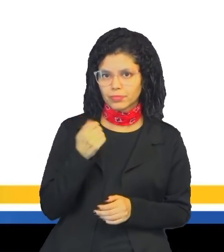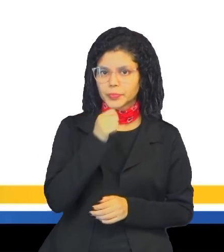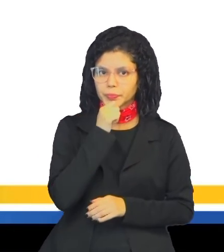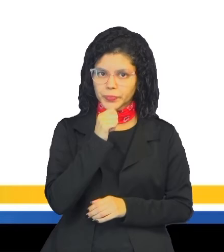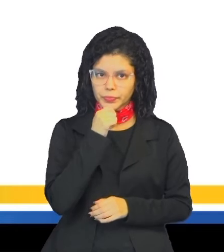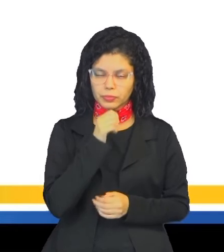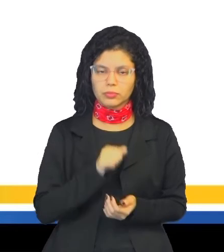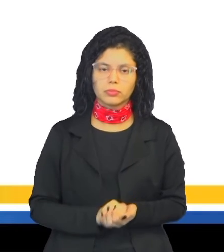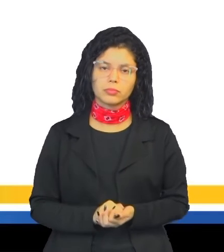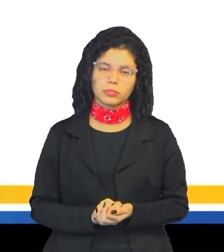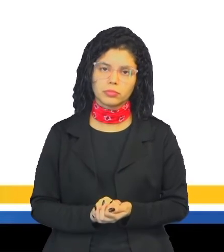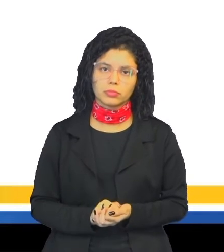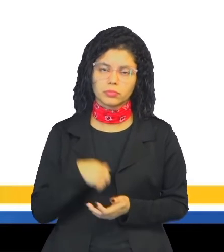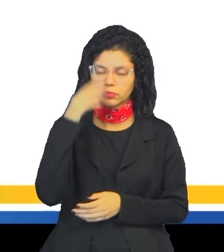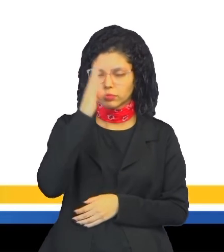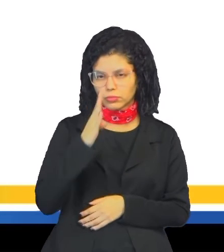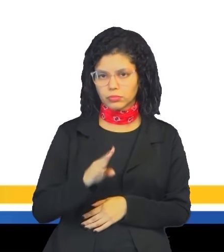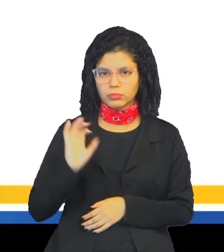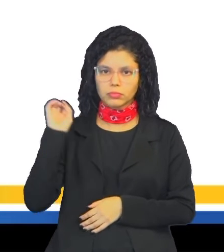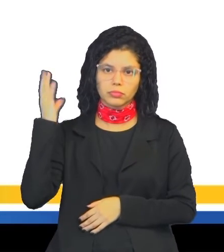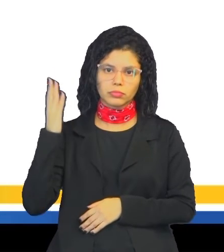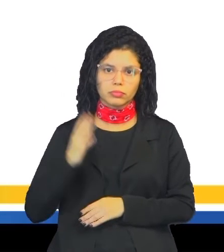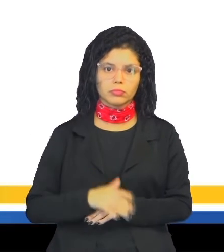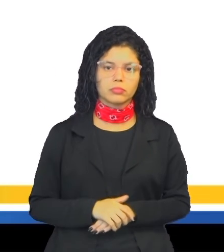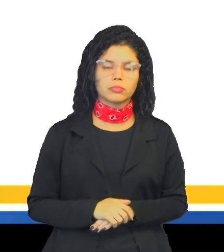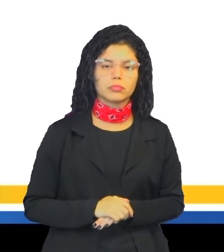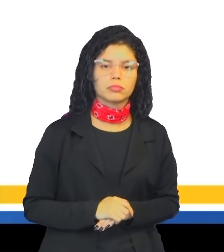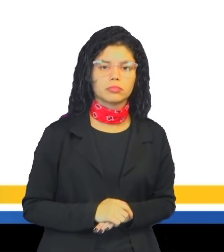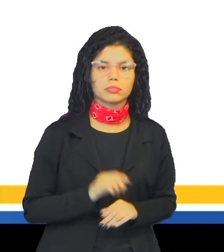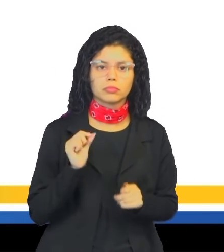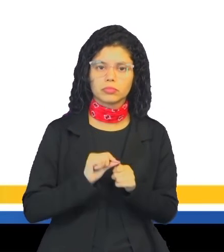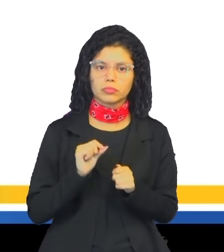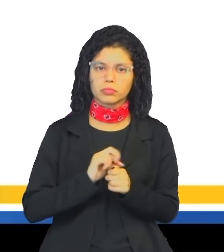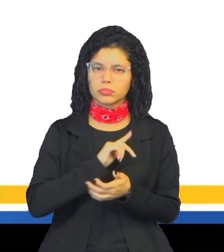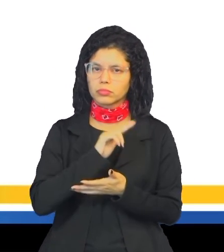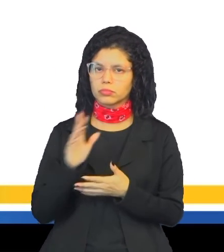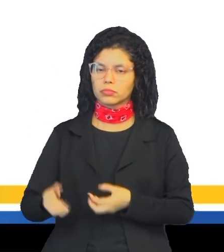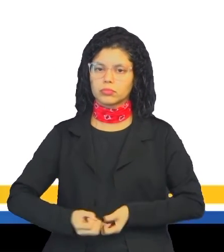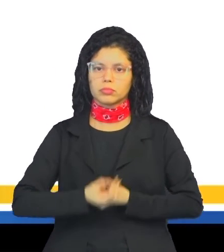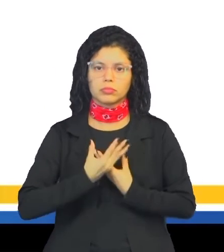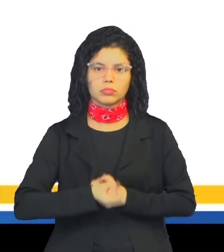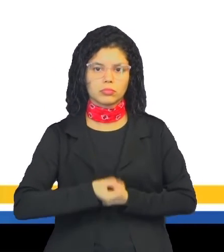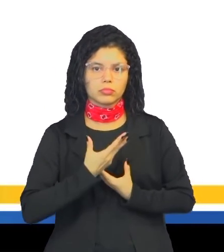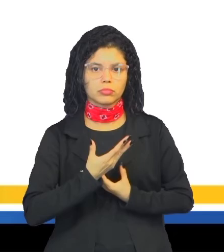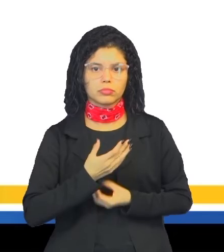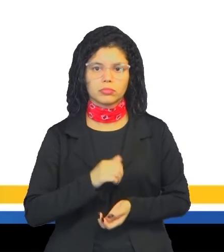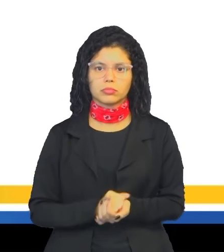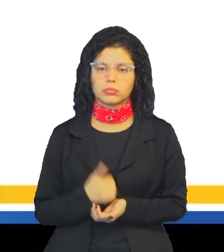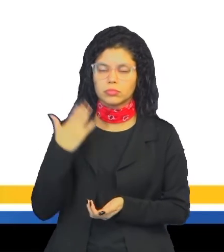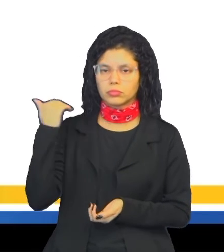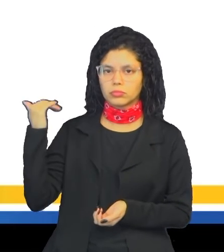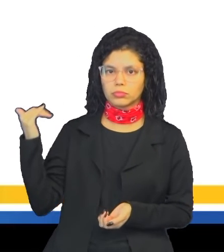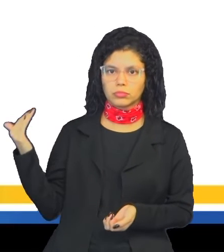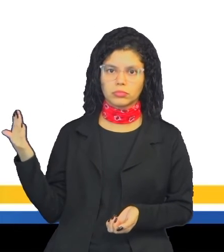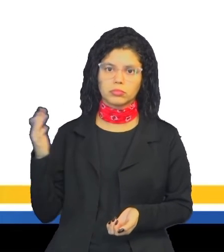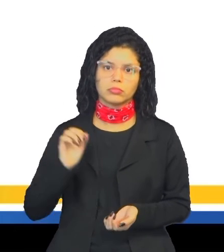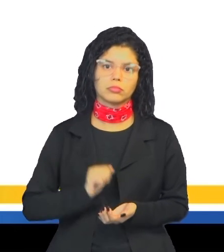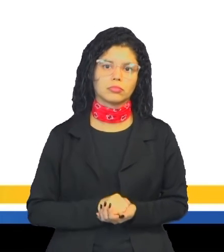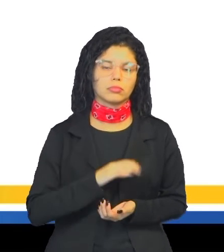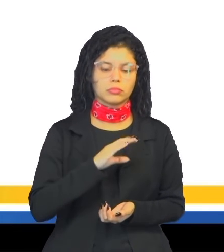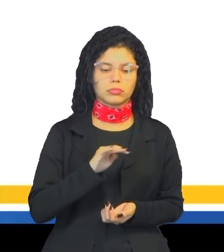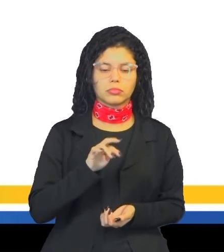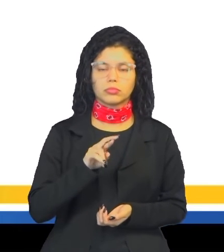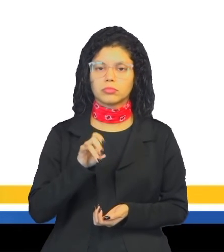da África para o Brasil aconteciam, né? Foram feitos vários poemas, né? O navio negreiro, né, mais famoso aí de Castro Alves,